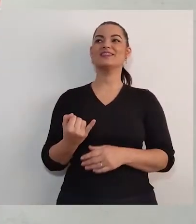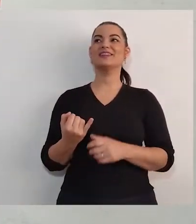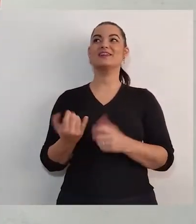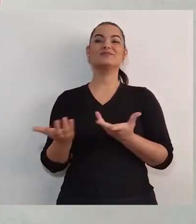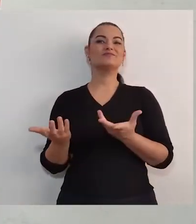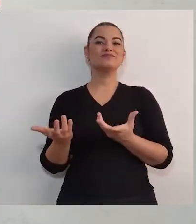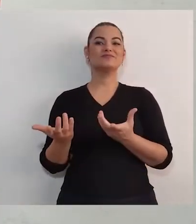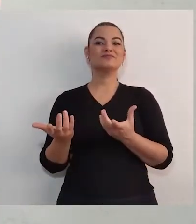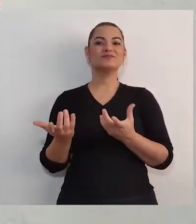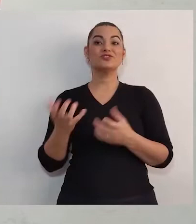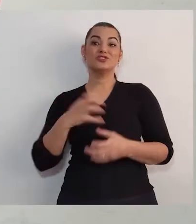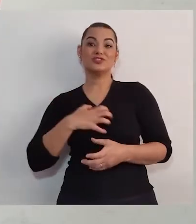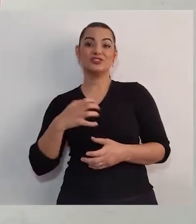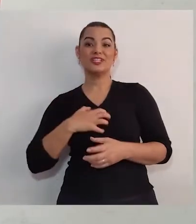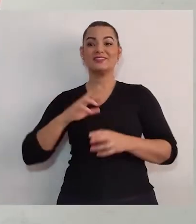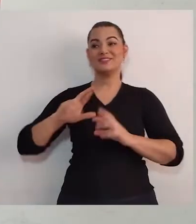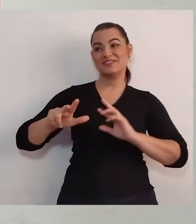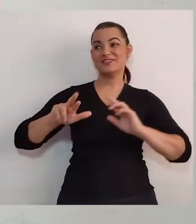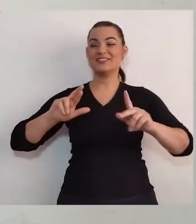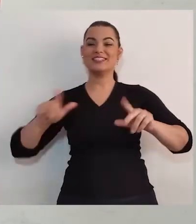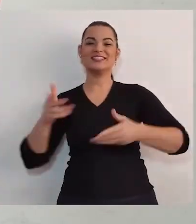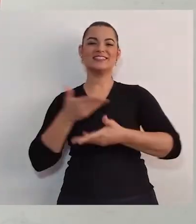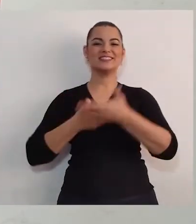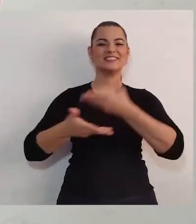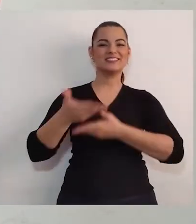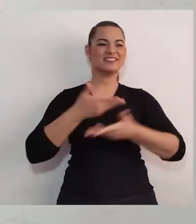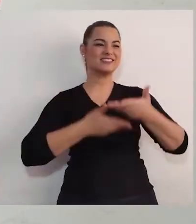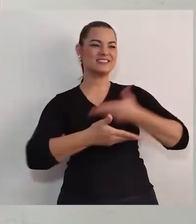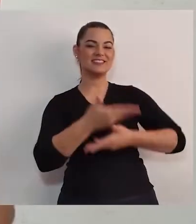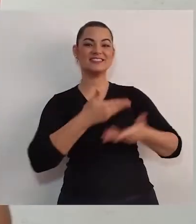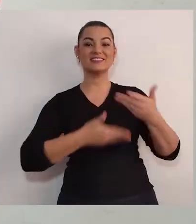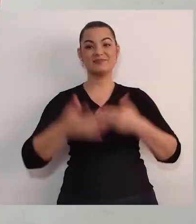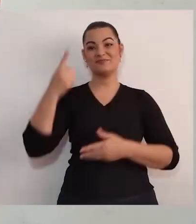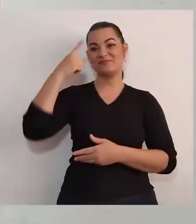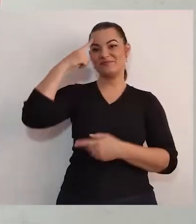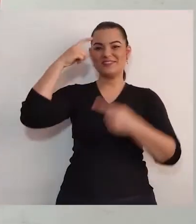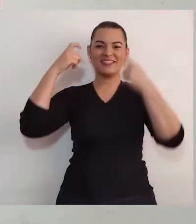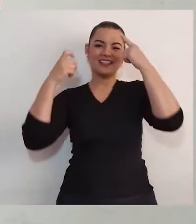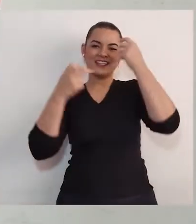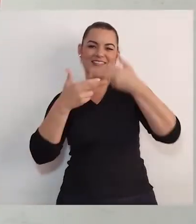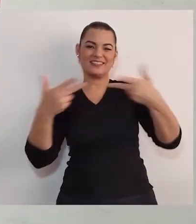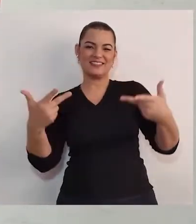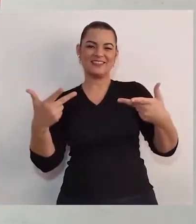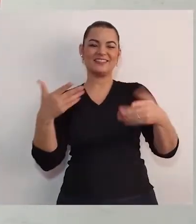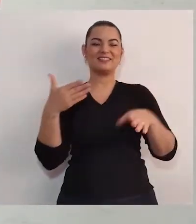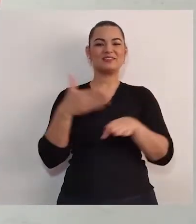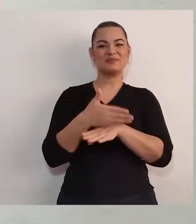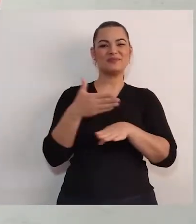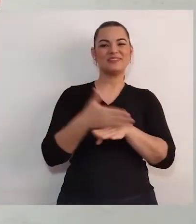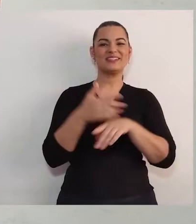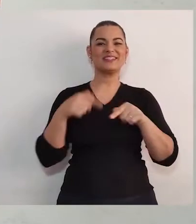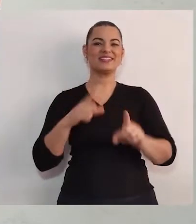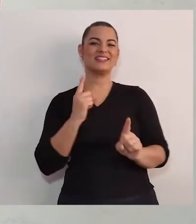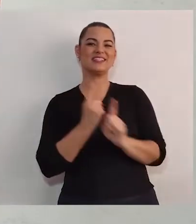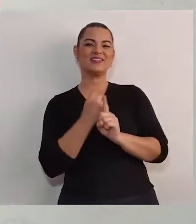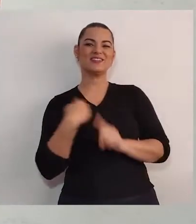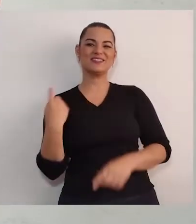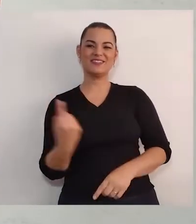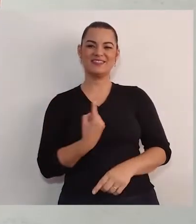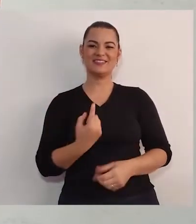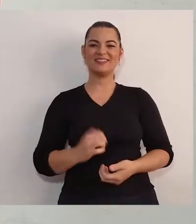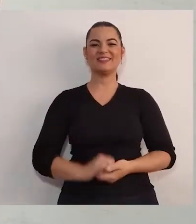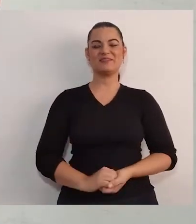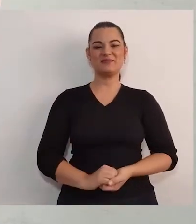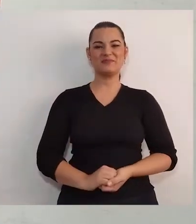diferentes meios de compartilhamento para essas ideias todas que fizeram parte aqui dos nossos encontros, tá